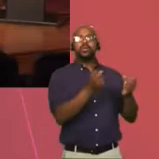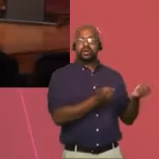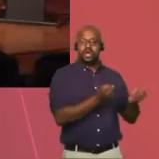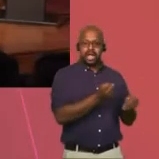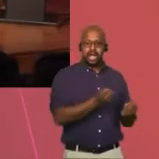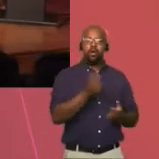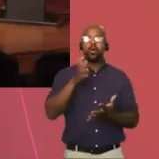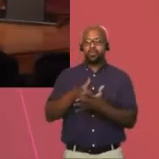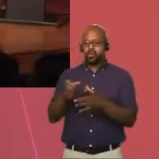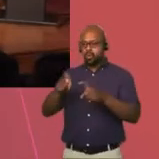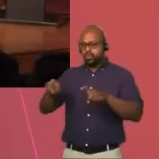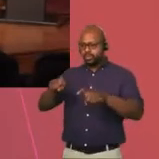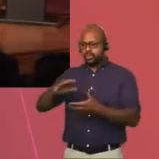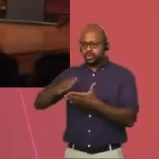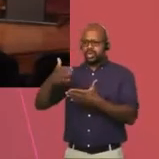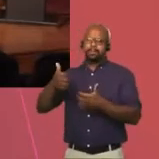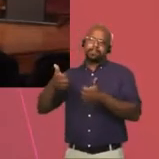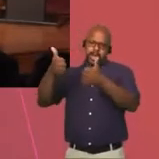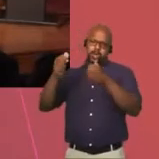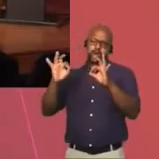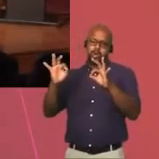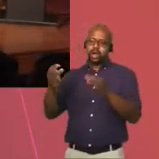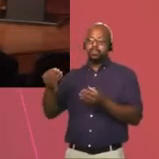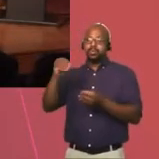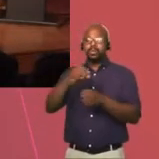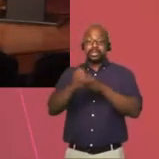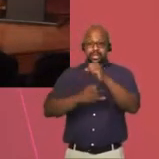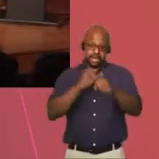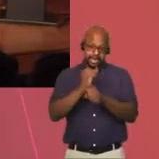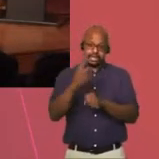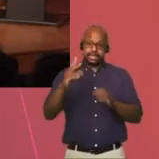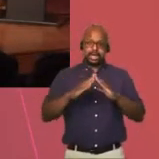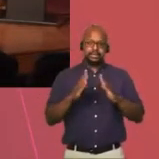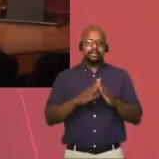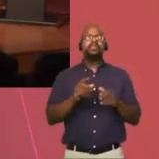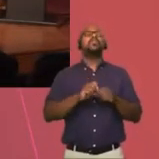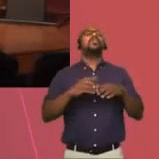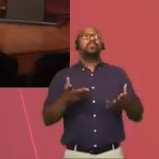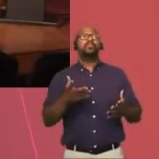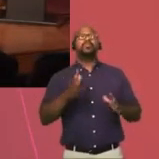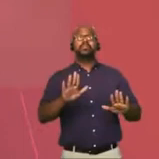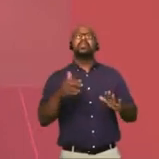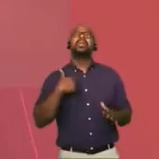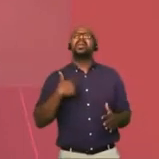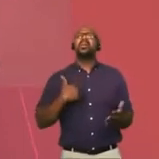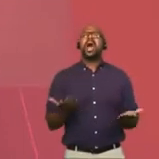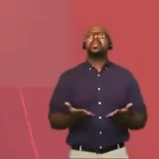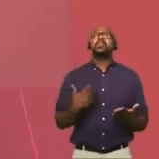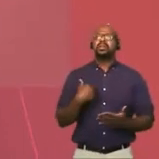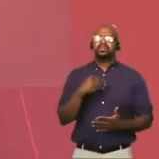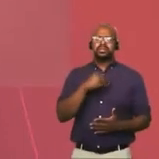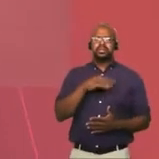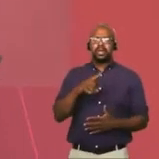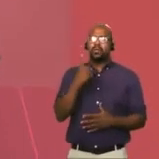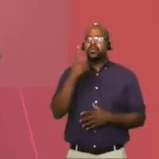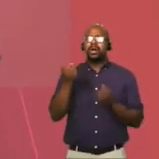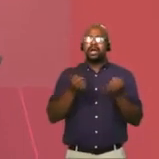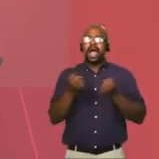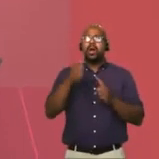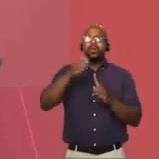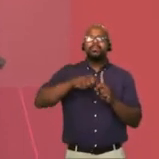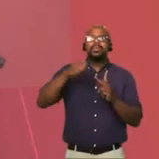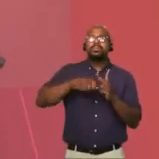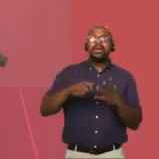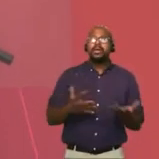carro comprou um computadorzinho de melhor qualidade botou a internet na casa dela falou externa Eu também estou ganhando um carro por mês